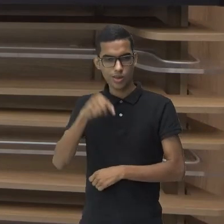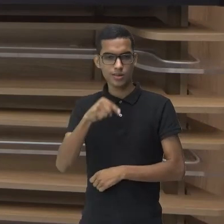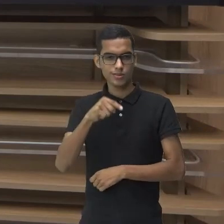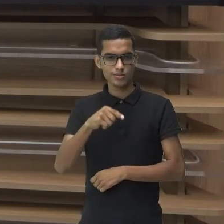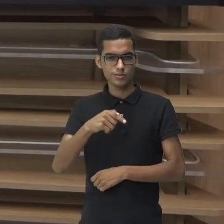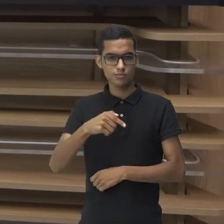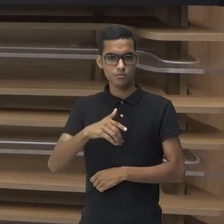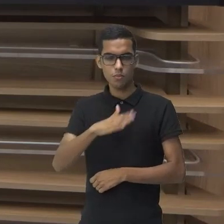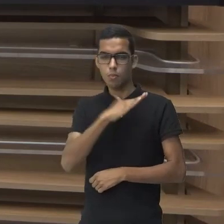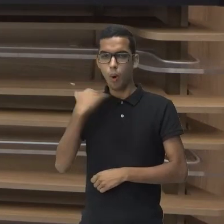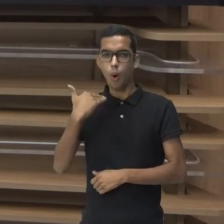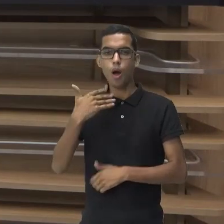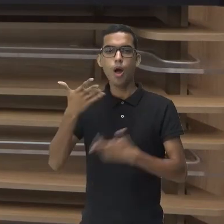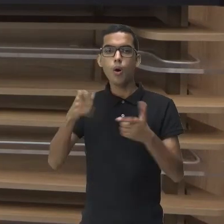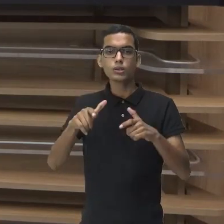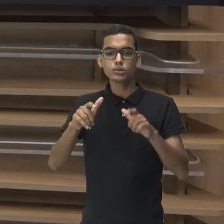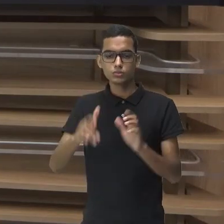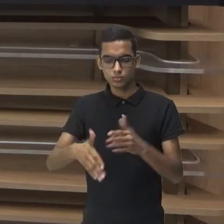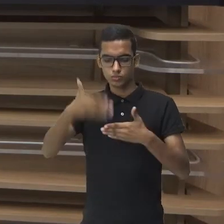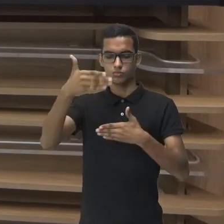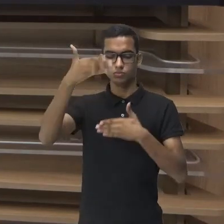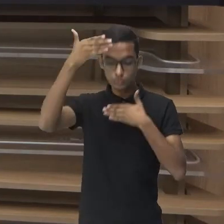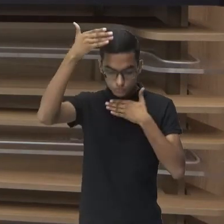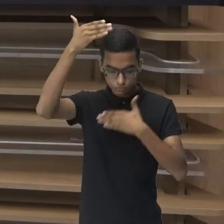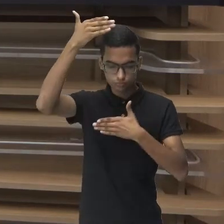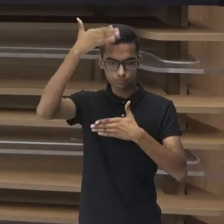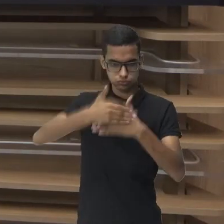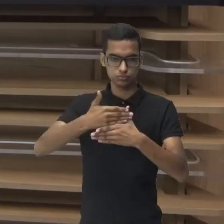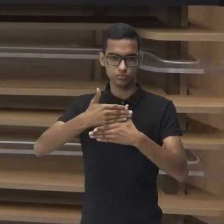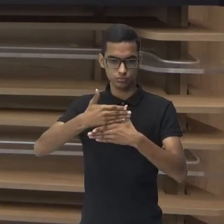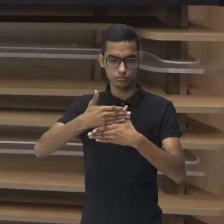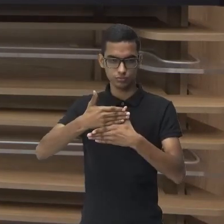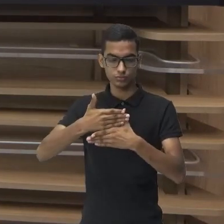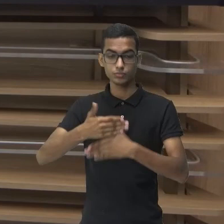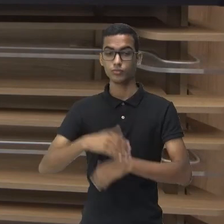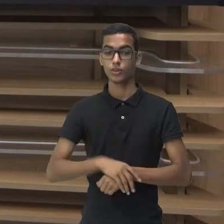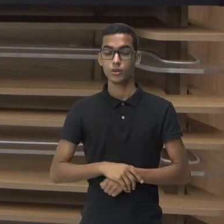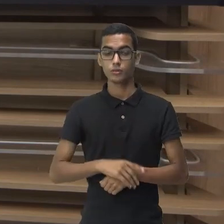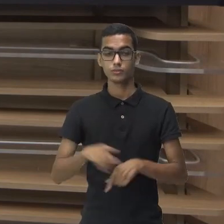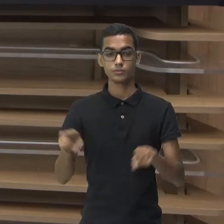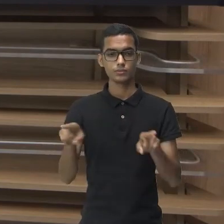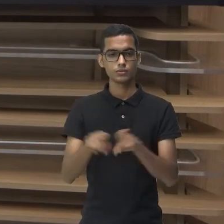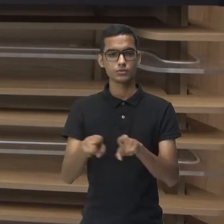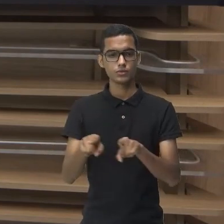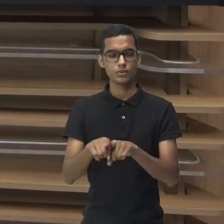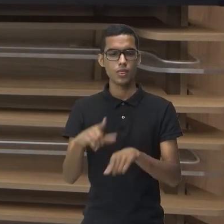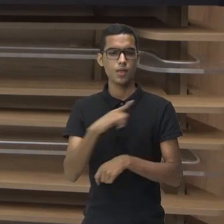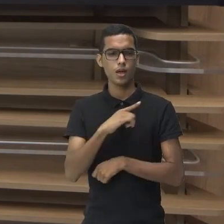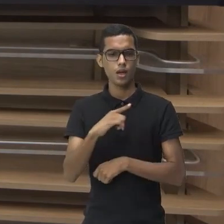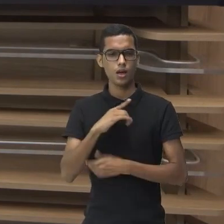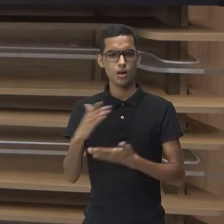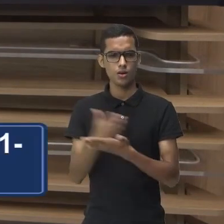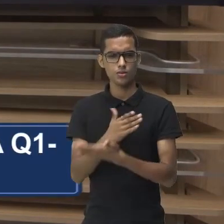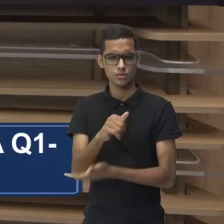morte na guilhotina, tá? Nós temos aí os alunos que participaram.